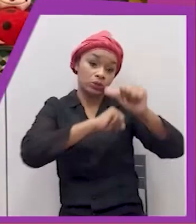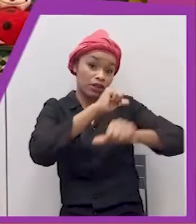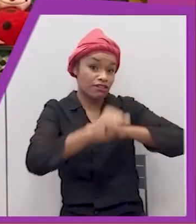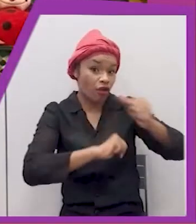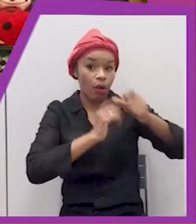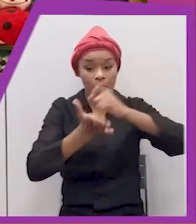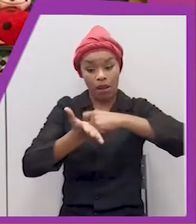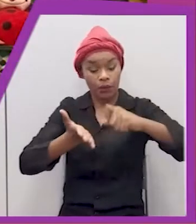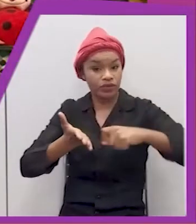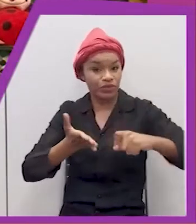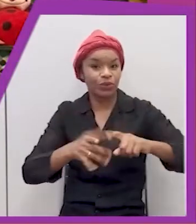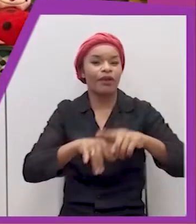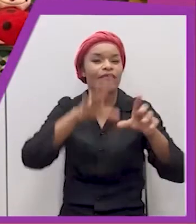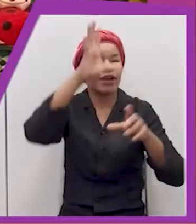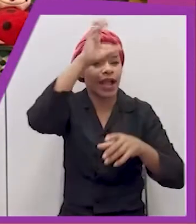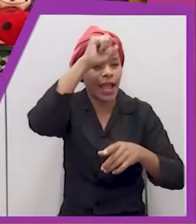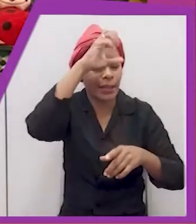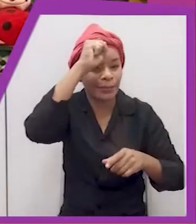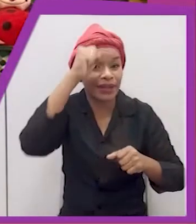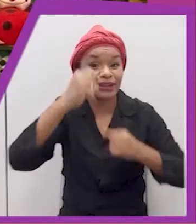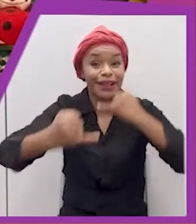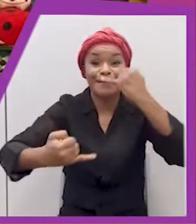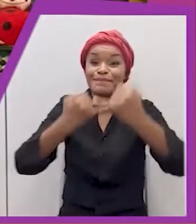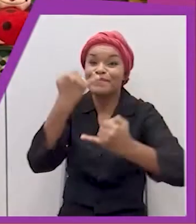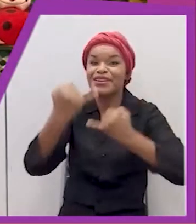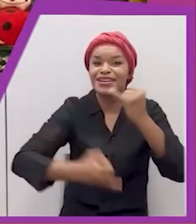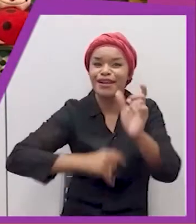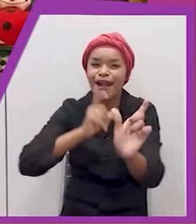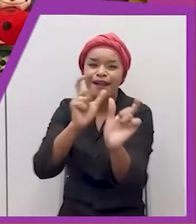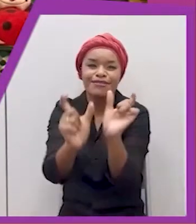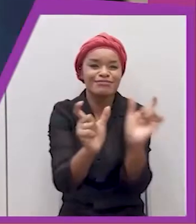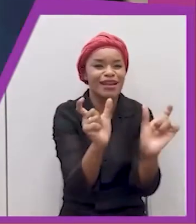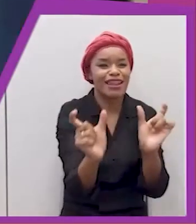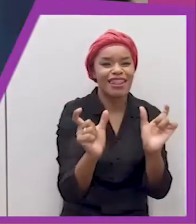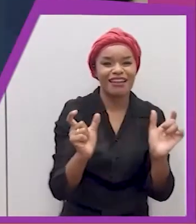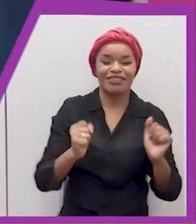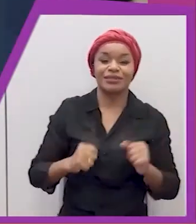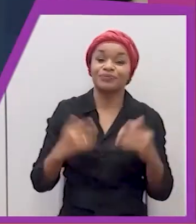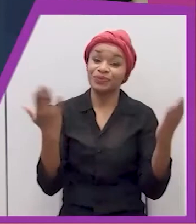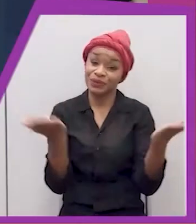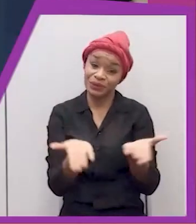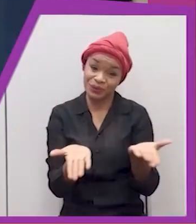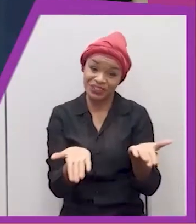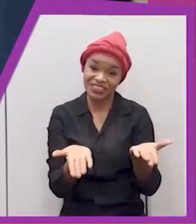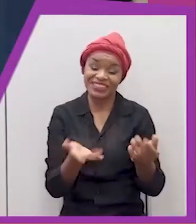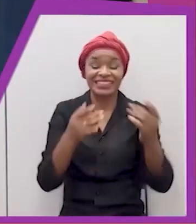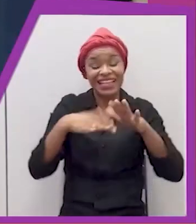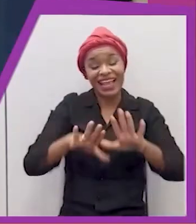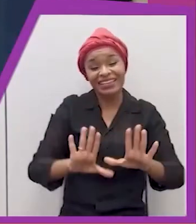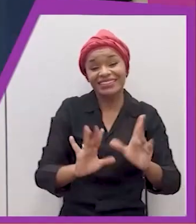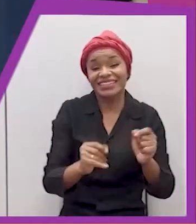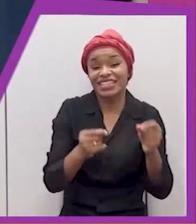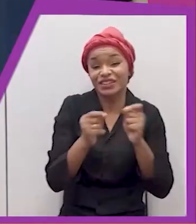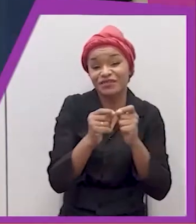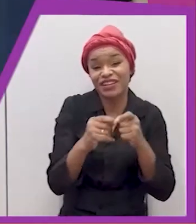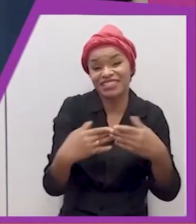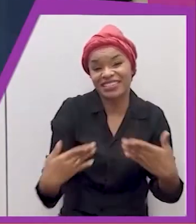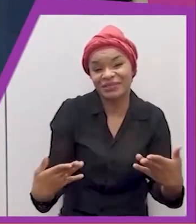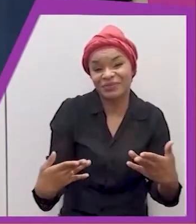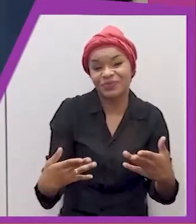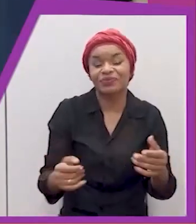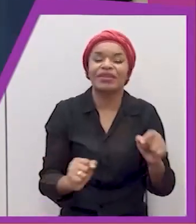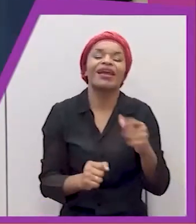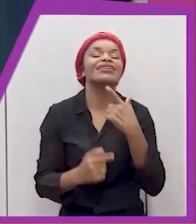gostaram da Dica Então olha os pequenos aprendam a ler e escrever e os grandes deixa a preguiça de lado